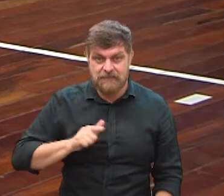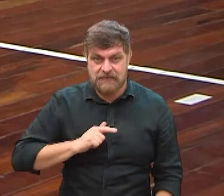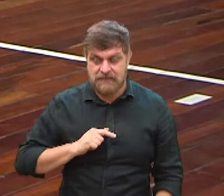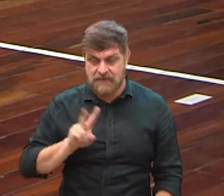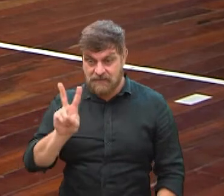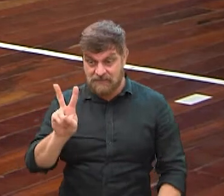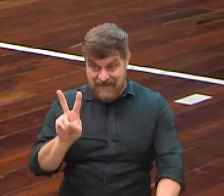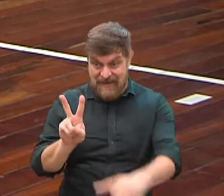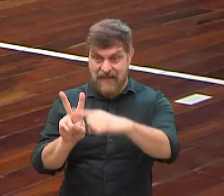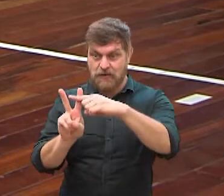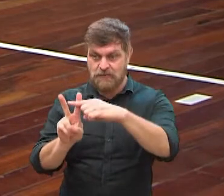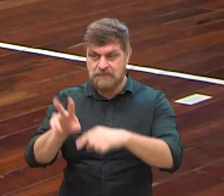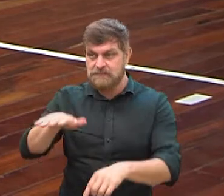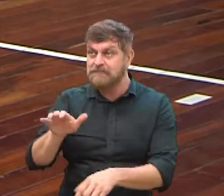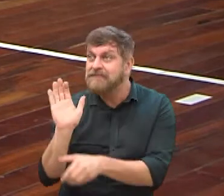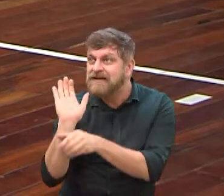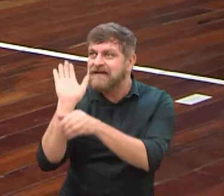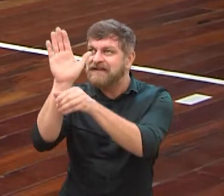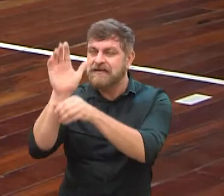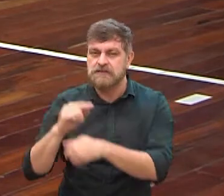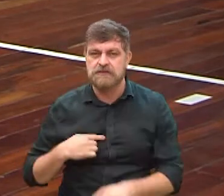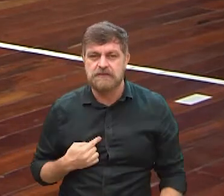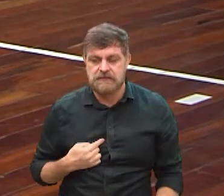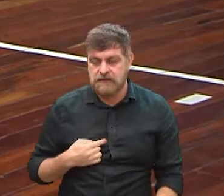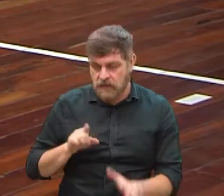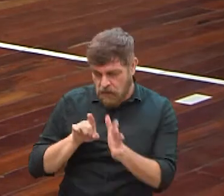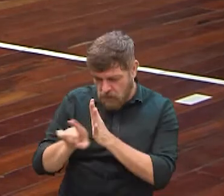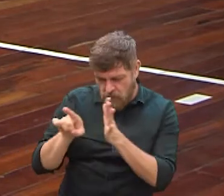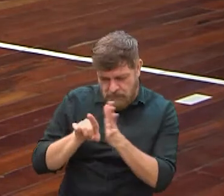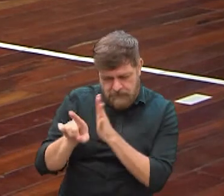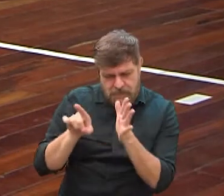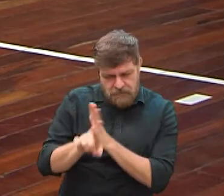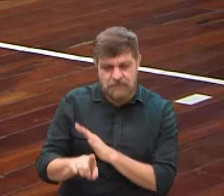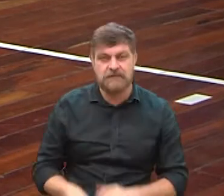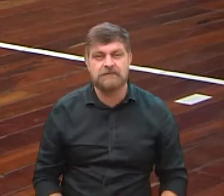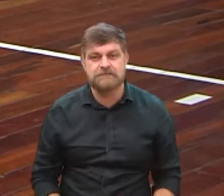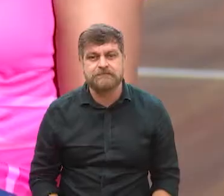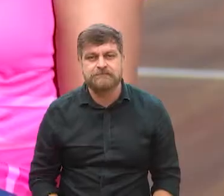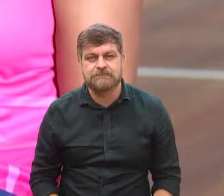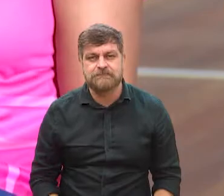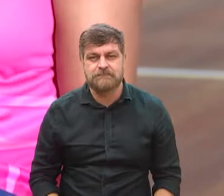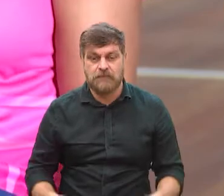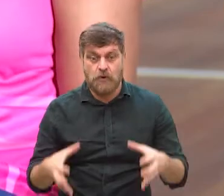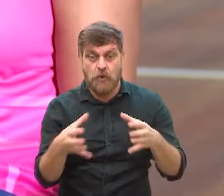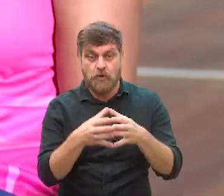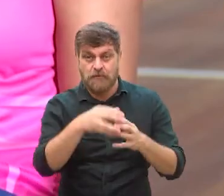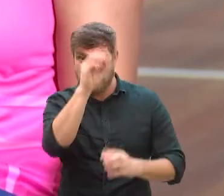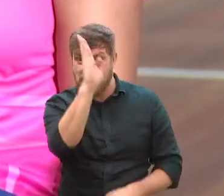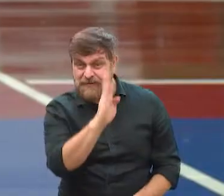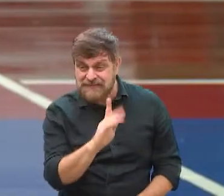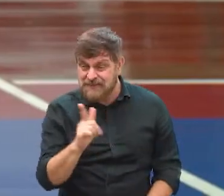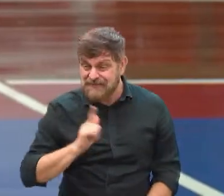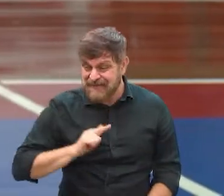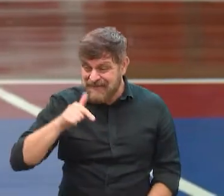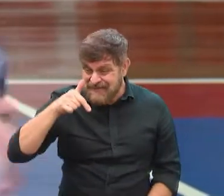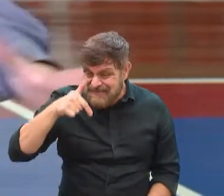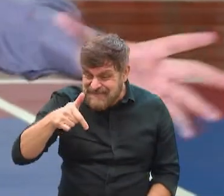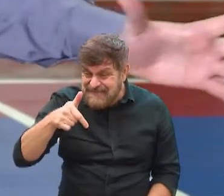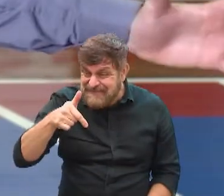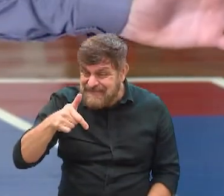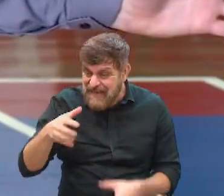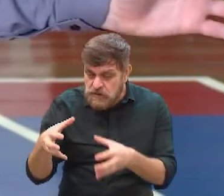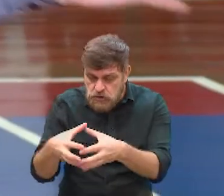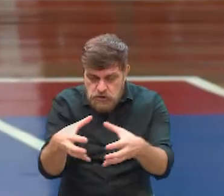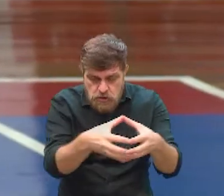do Veracruz Basquete, e terminei o segundo bloco com uma pergunta. Liga Nacional, apenas 7 equipes, Brasil,